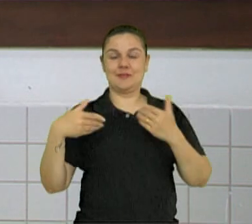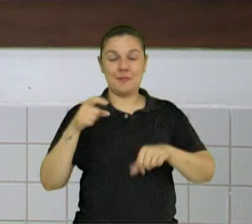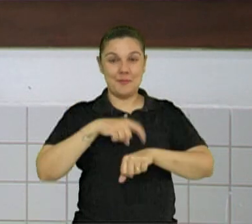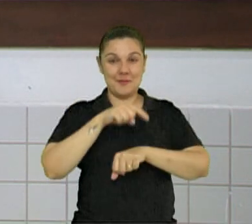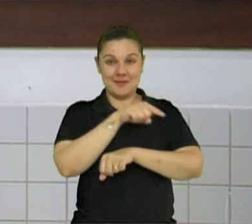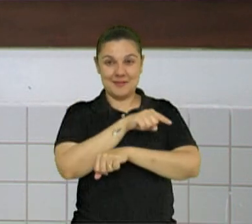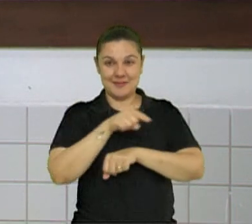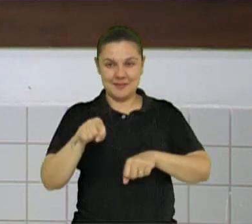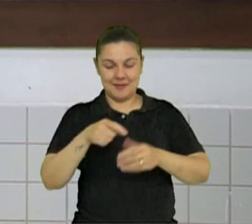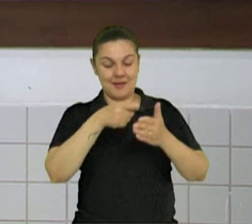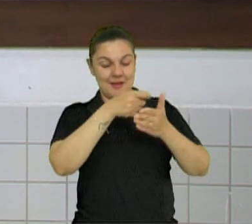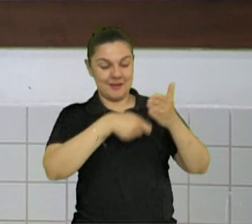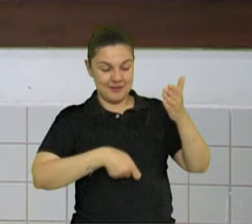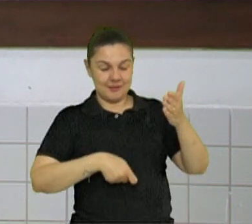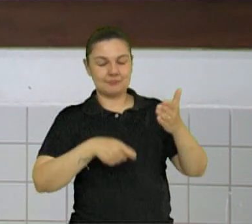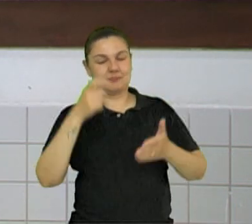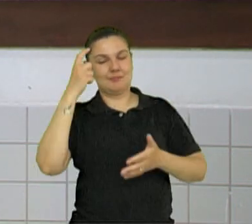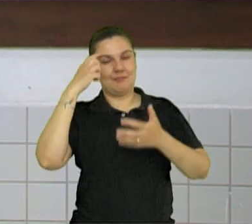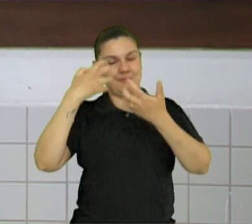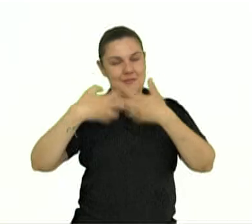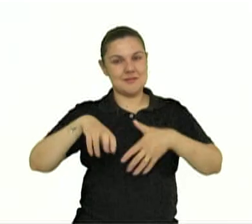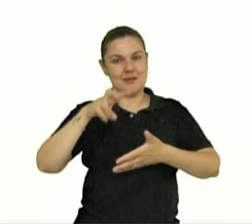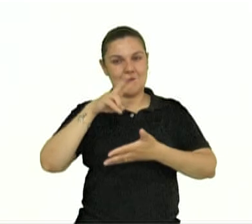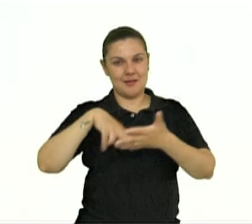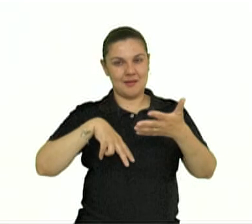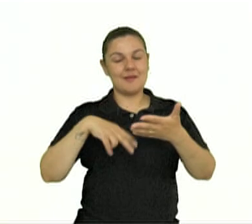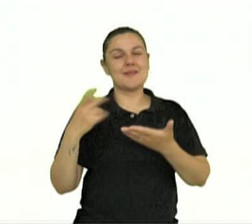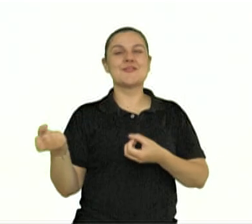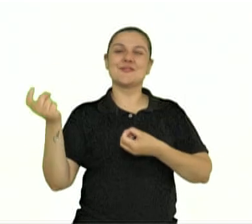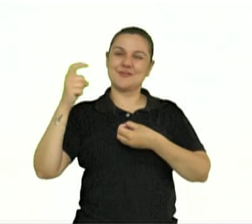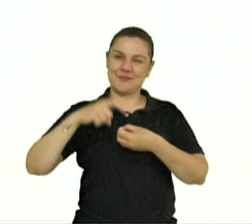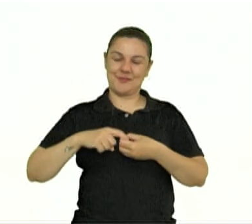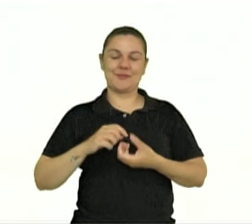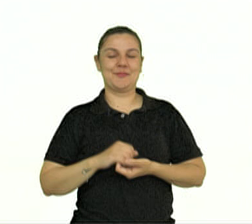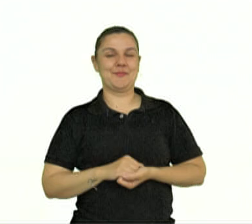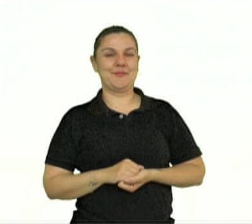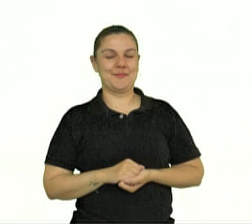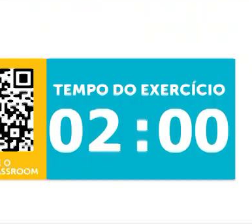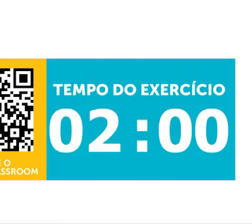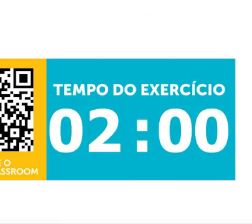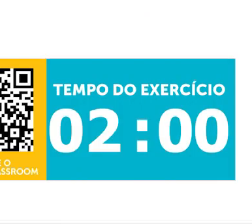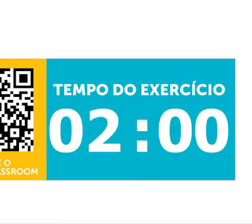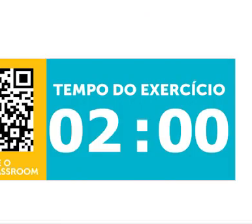dar um tempo para você reler, pensar sobre isso, escrever no seu caderno e eu já volto.